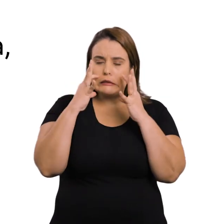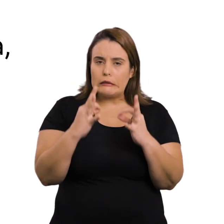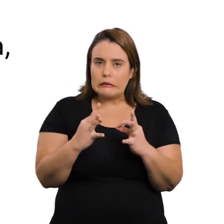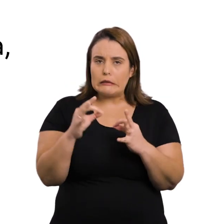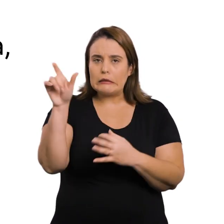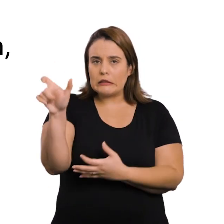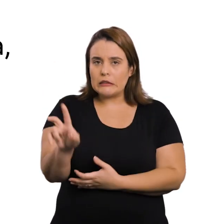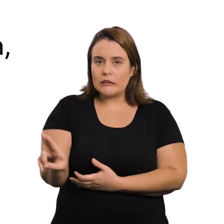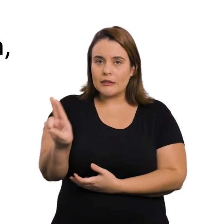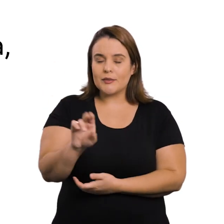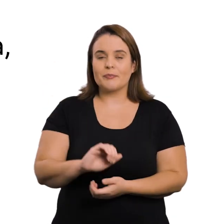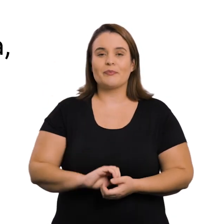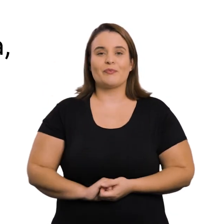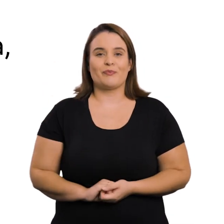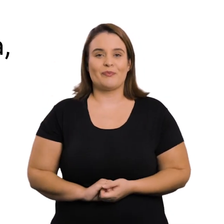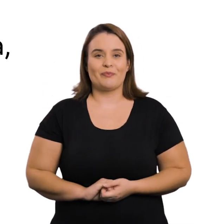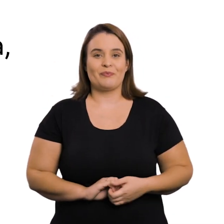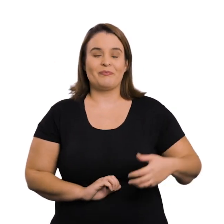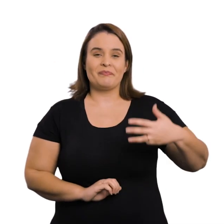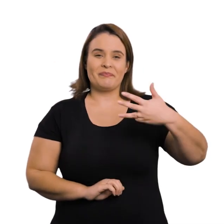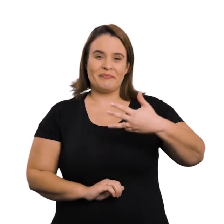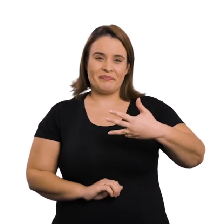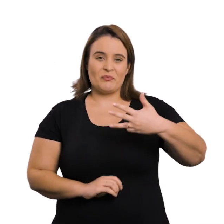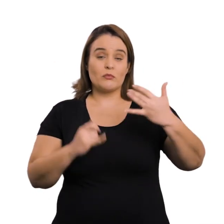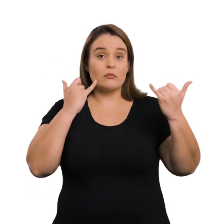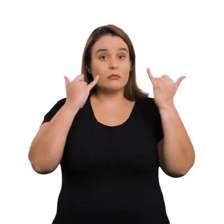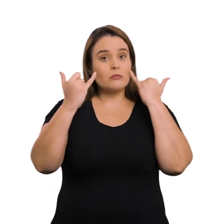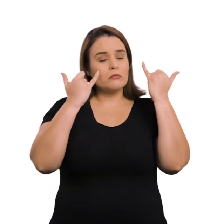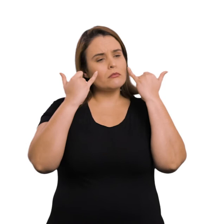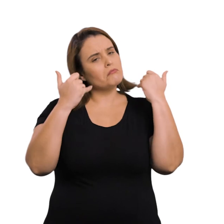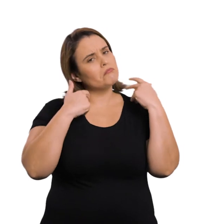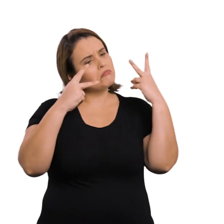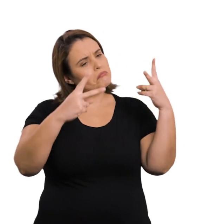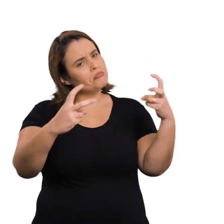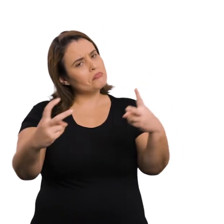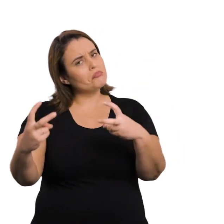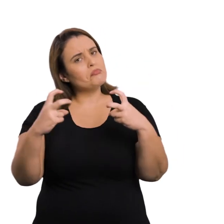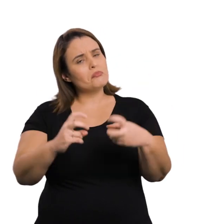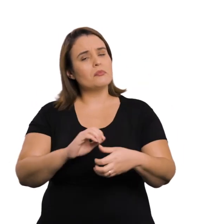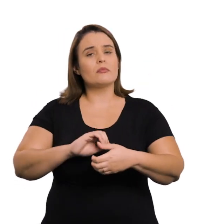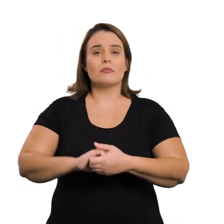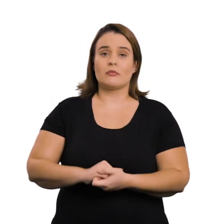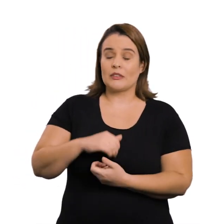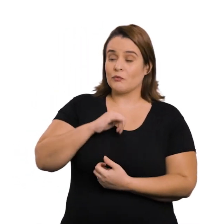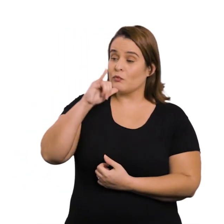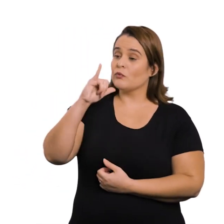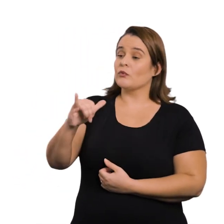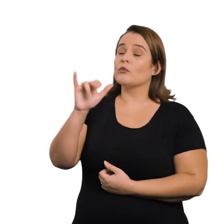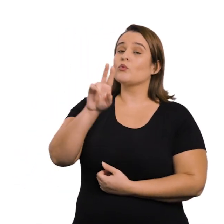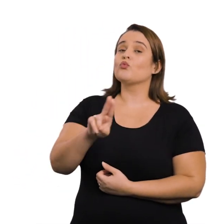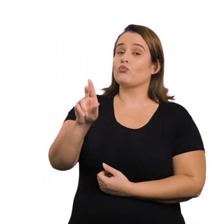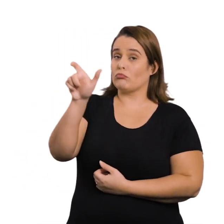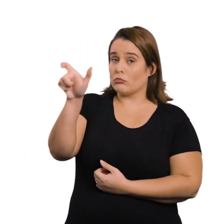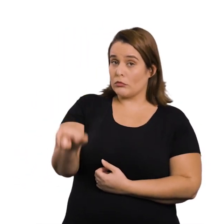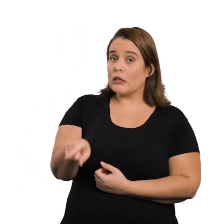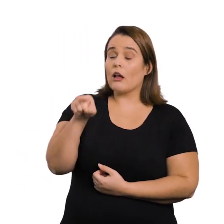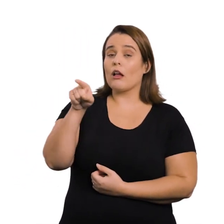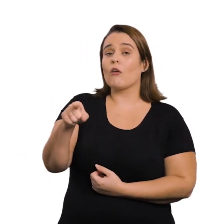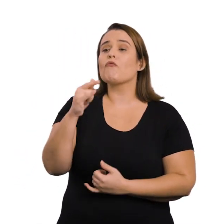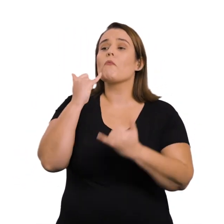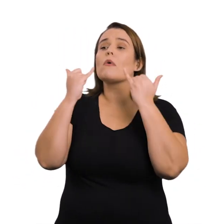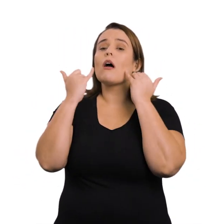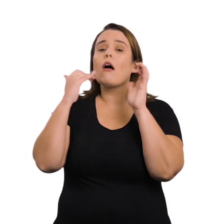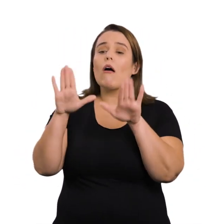de concentração do usuário. 4. Informação perceptível. Comunicar ao usuário as